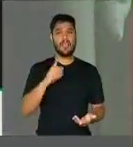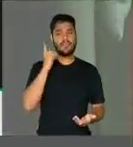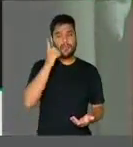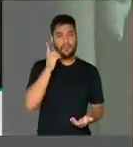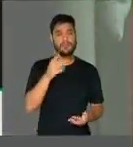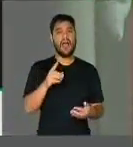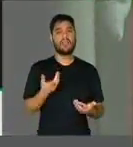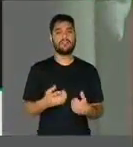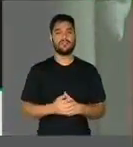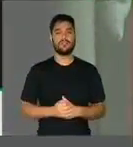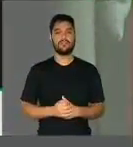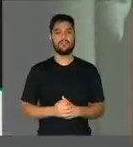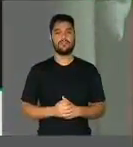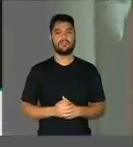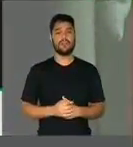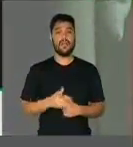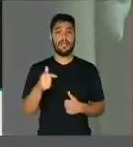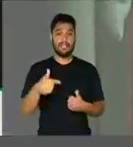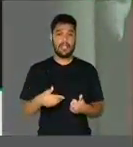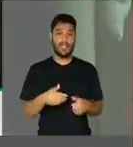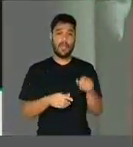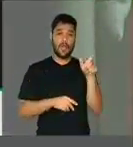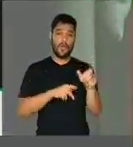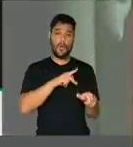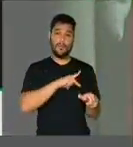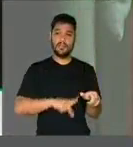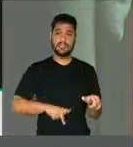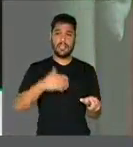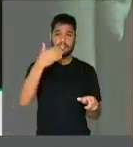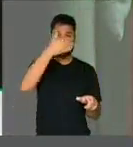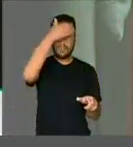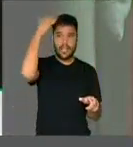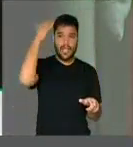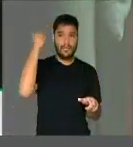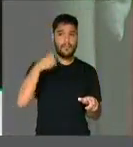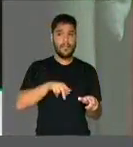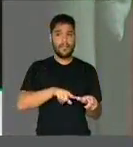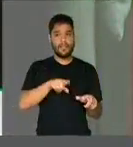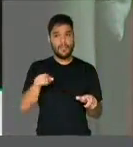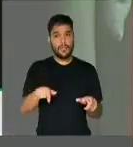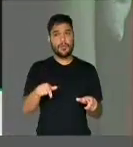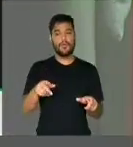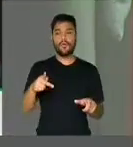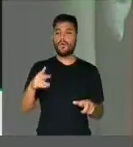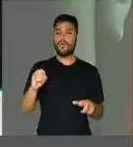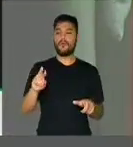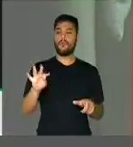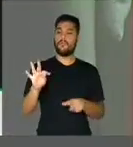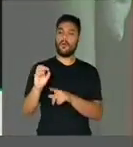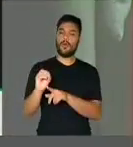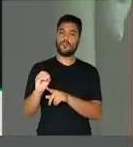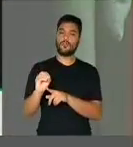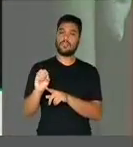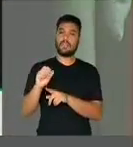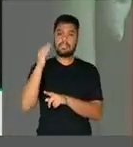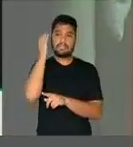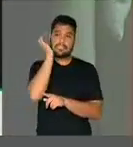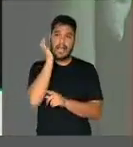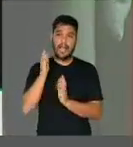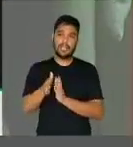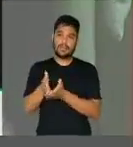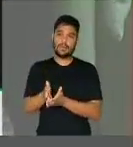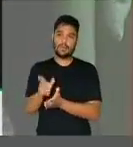e deputadas, que a relação do presidente Temer com o Porto de Santos, mais precisamente com a